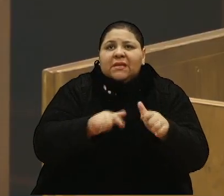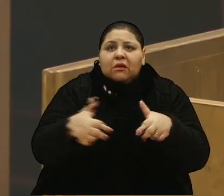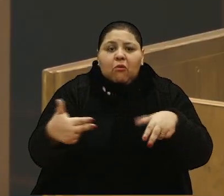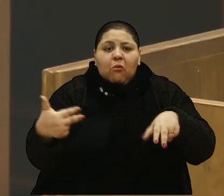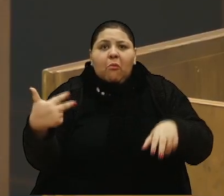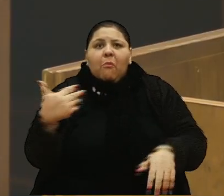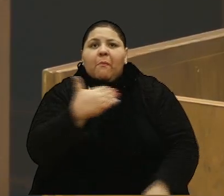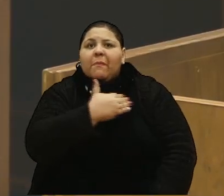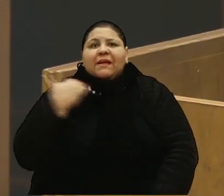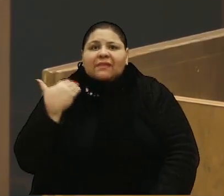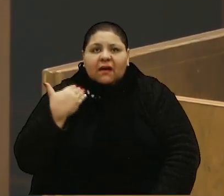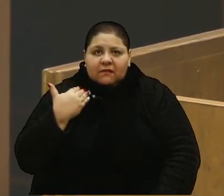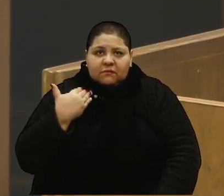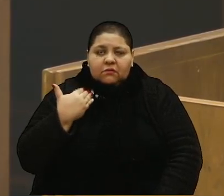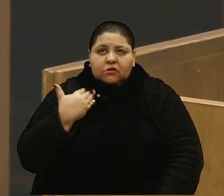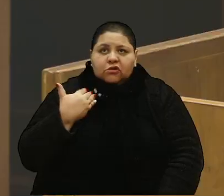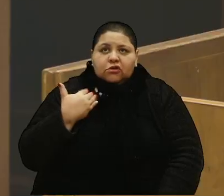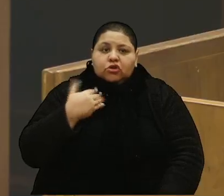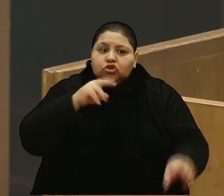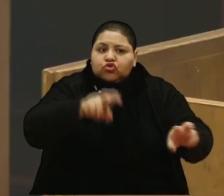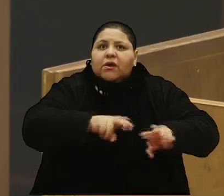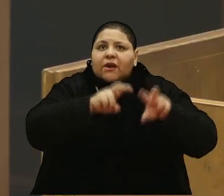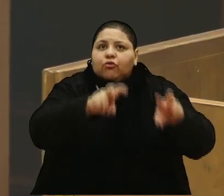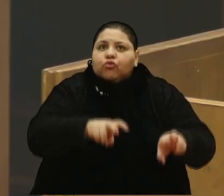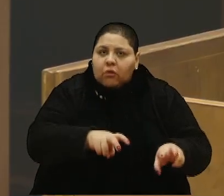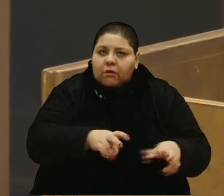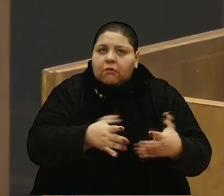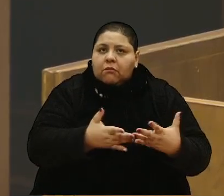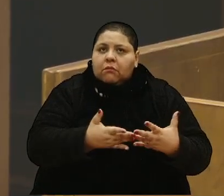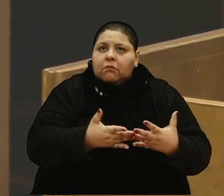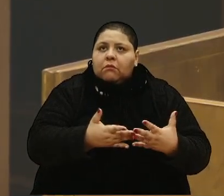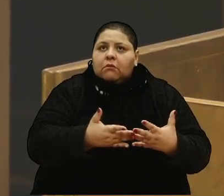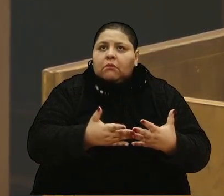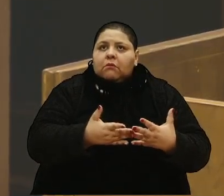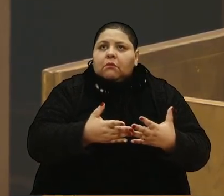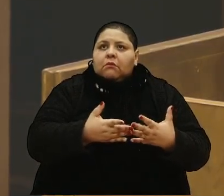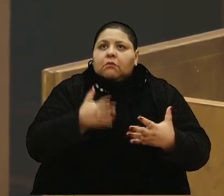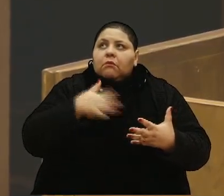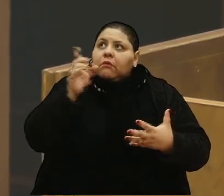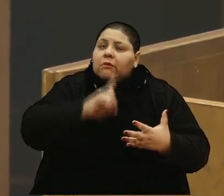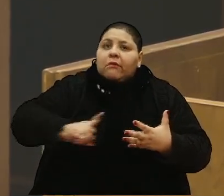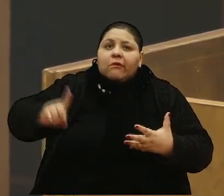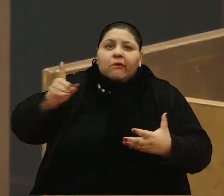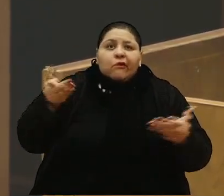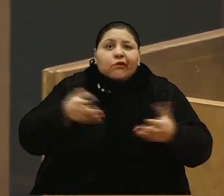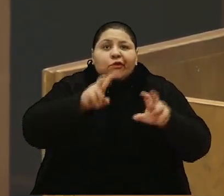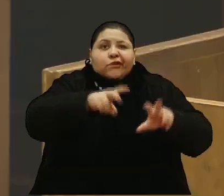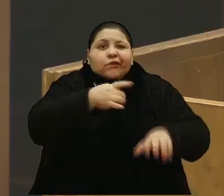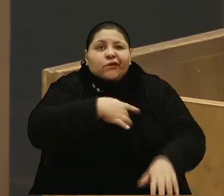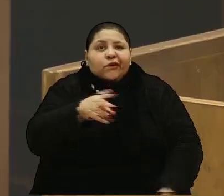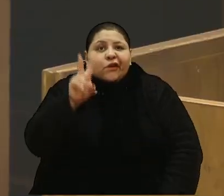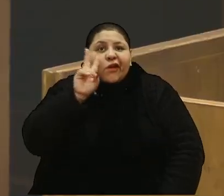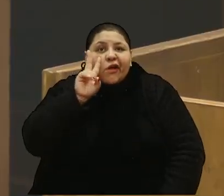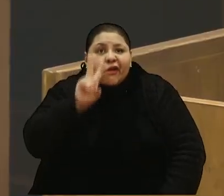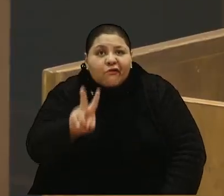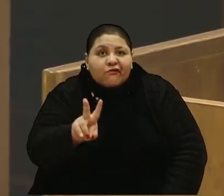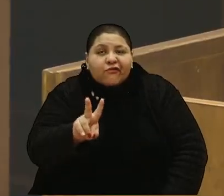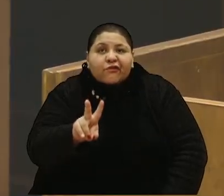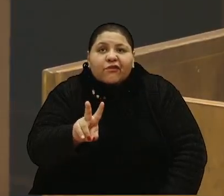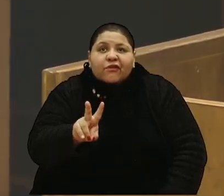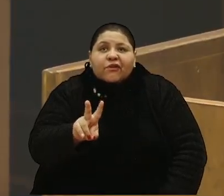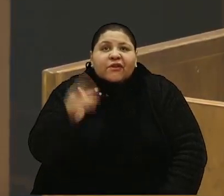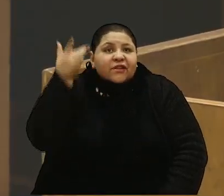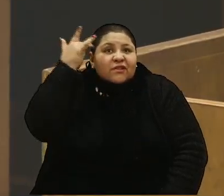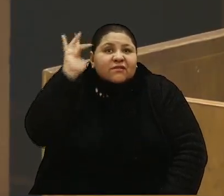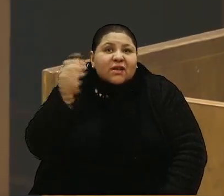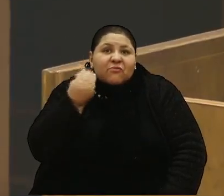pai, de um agricultor. Meu Deus do céu, nossos agricultores estão apavorados, eu vivo visitando eles, eles não